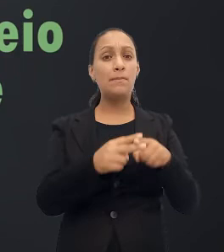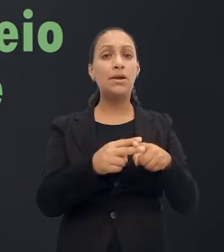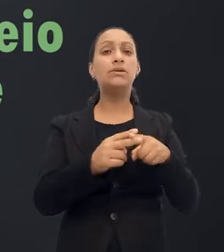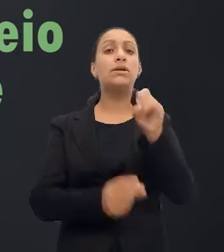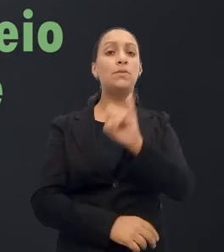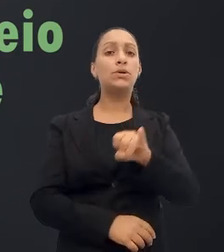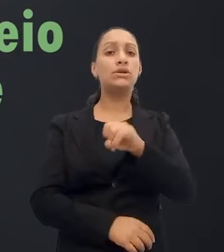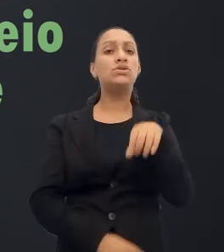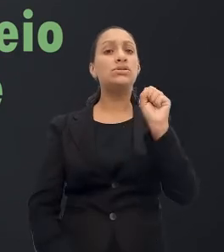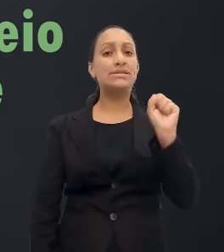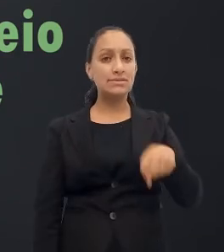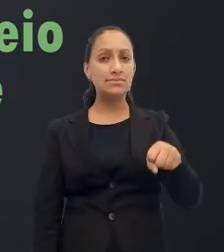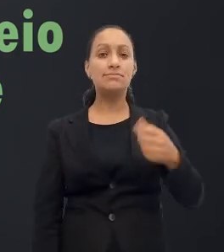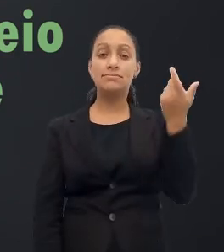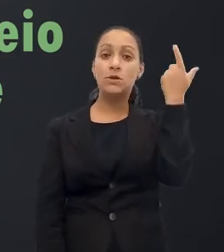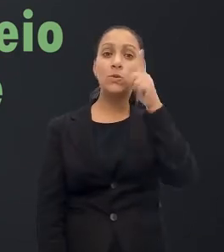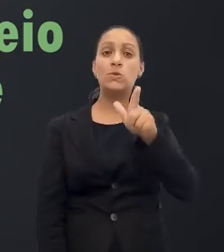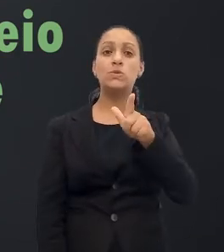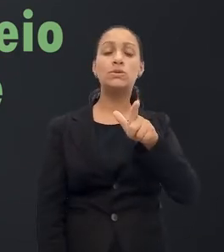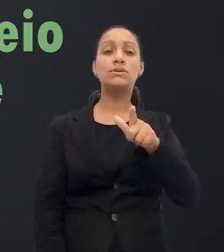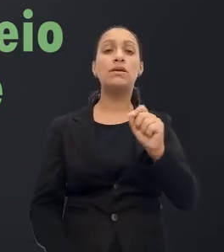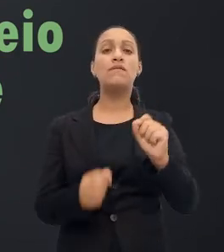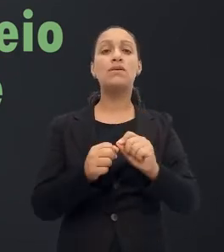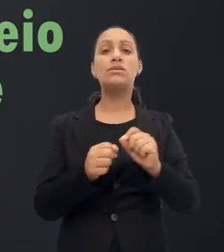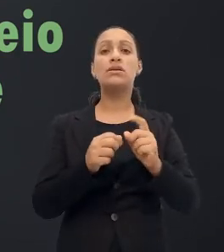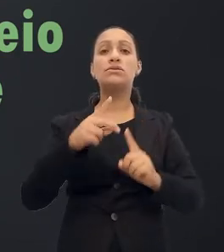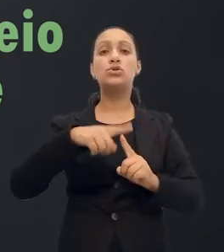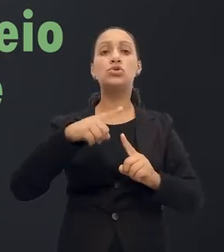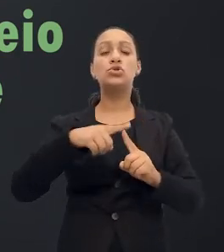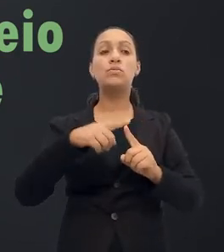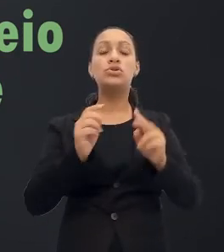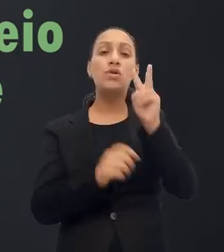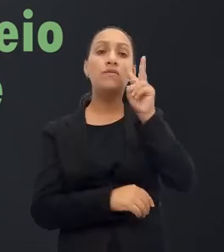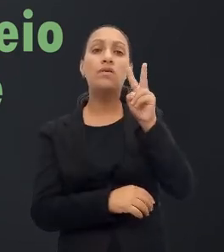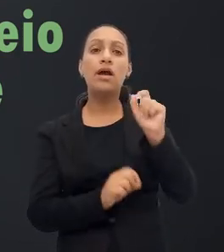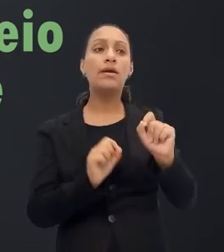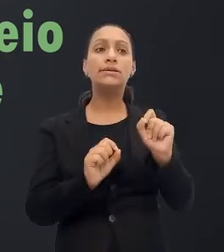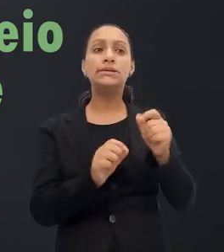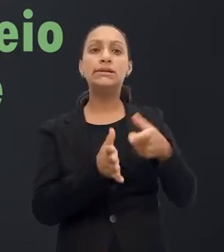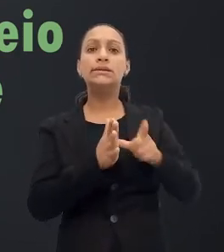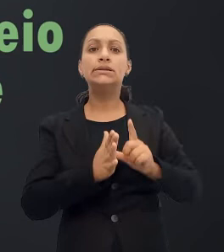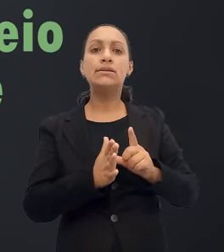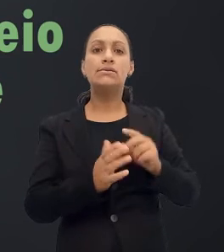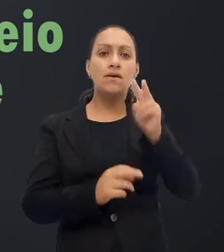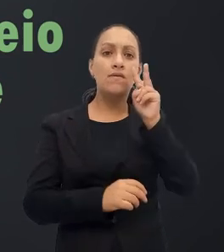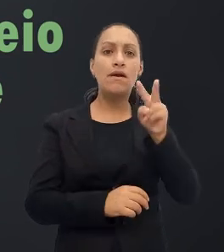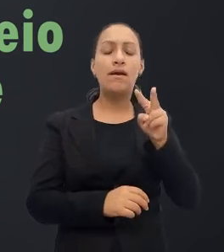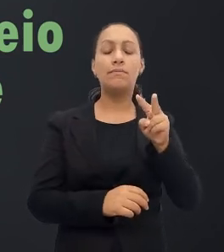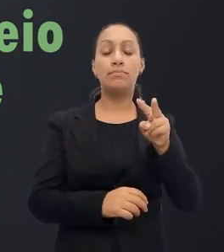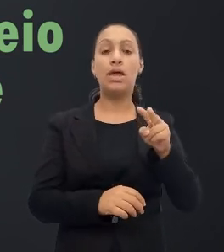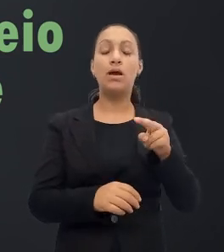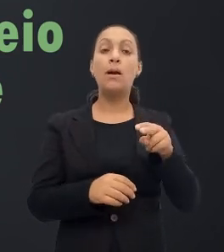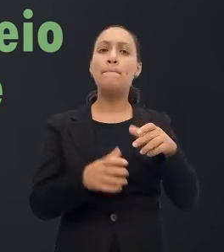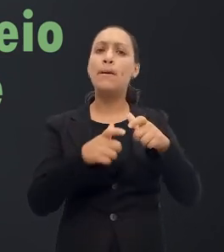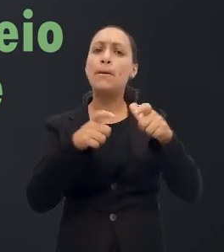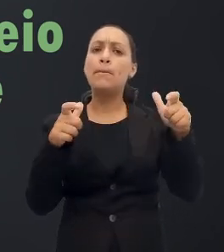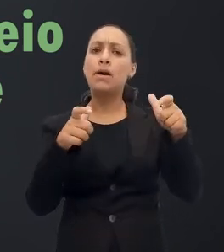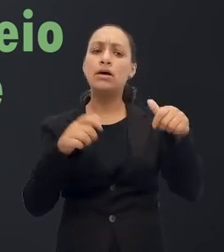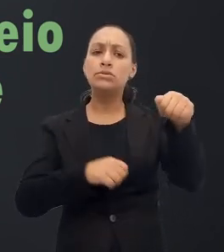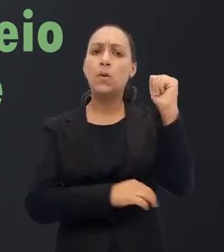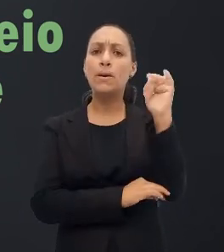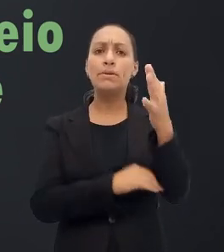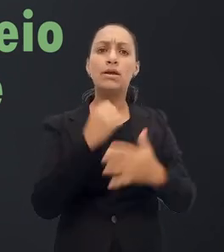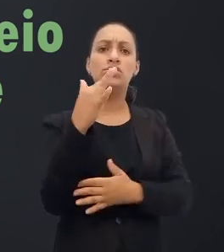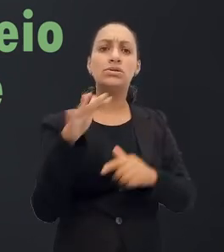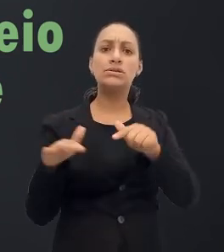importante sim, né, para conseguir fazer esse tipo de previsão, né, antecedendo. Então, à medida que está aumentando no ambiente, logo em seguida, nas